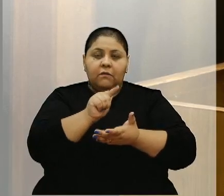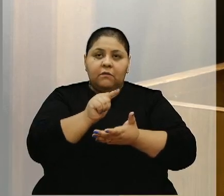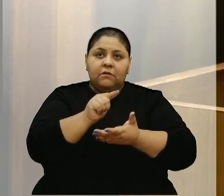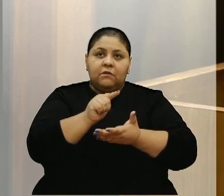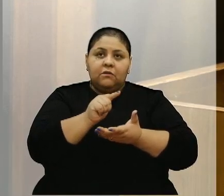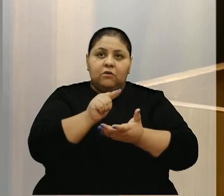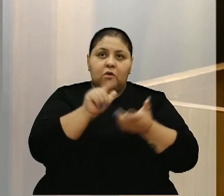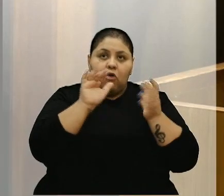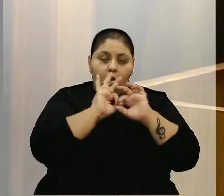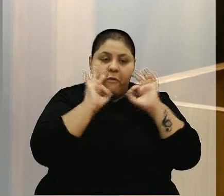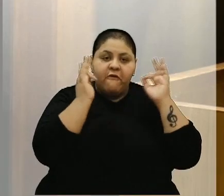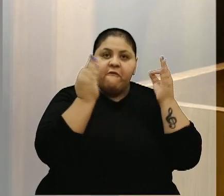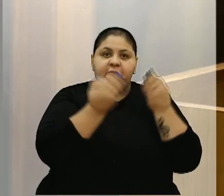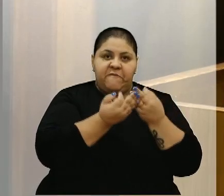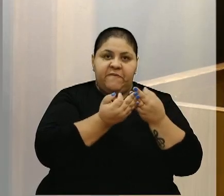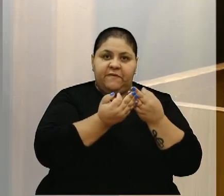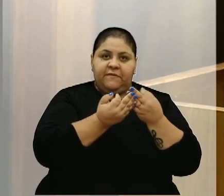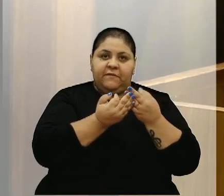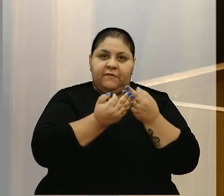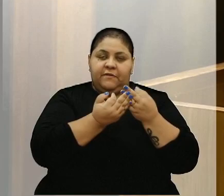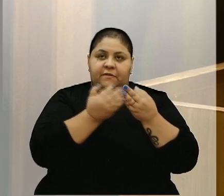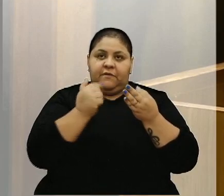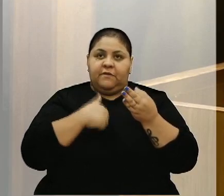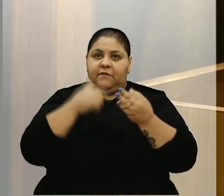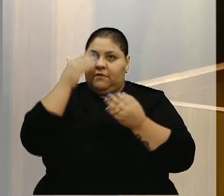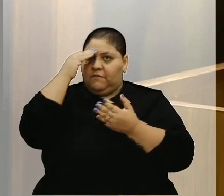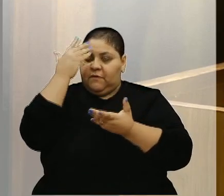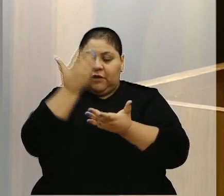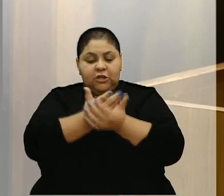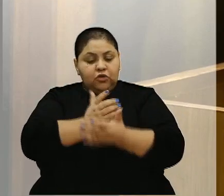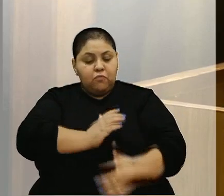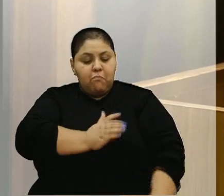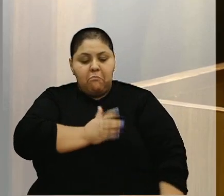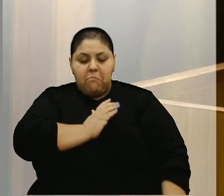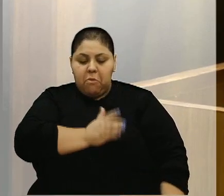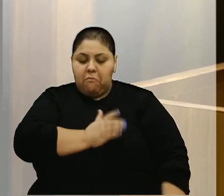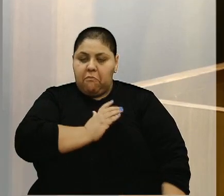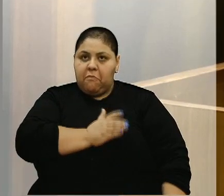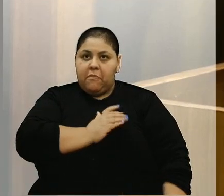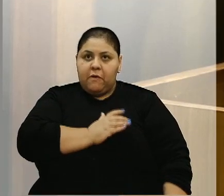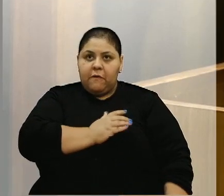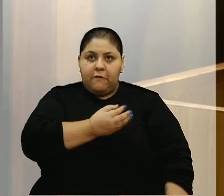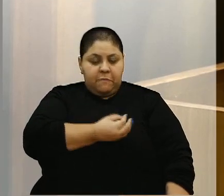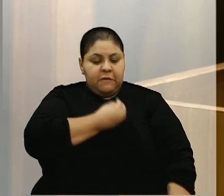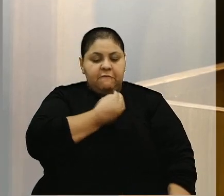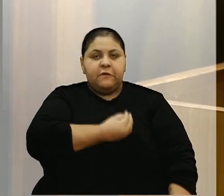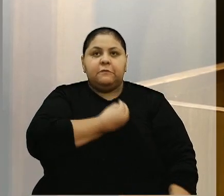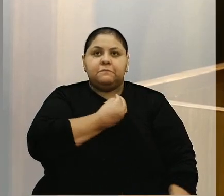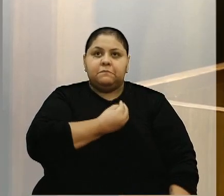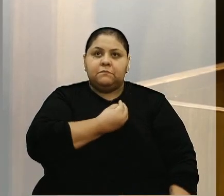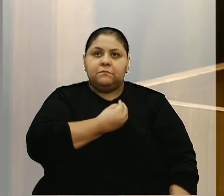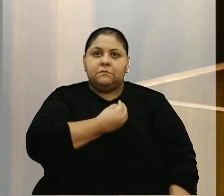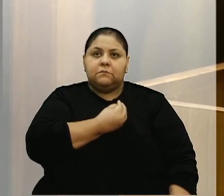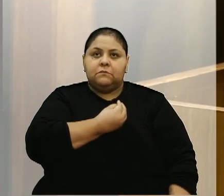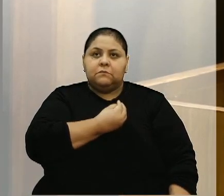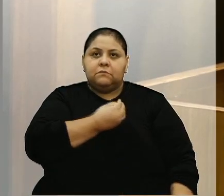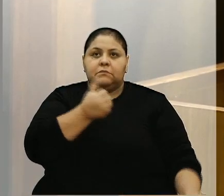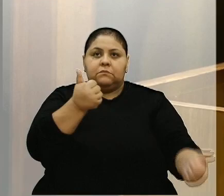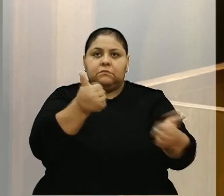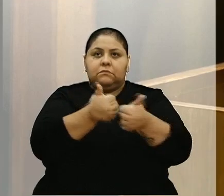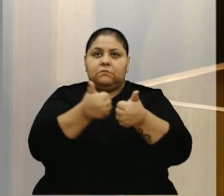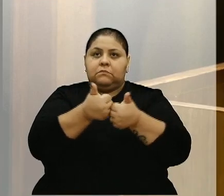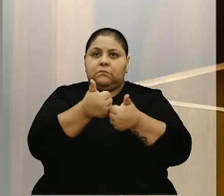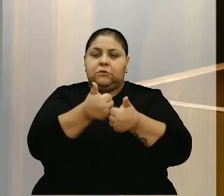uma família, a qual confio o meu coração e a minha vida. Juntos revertemos